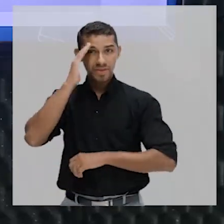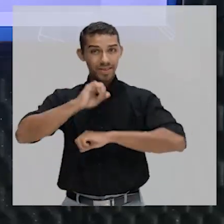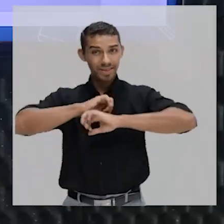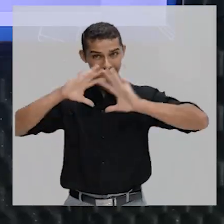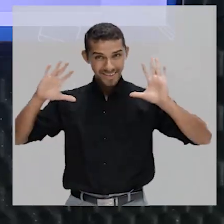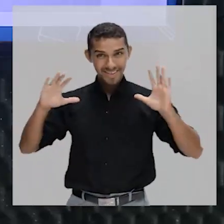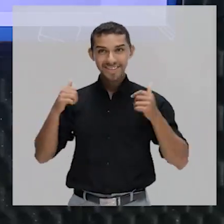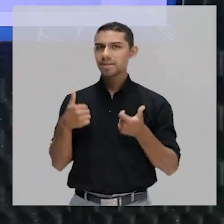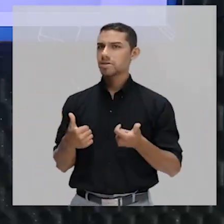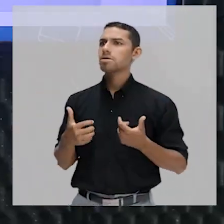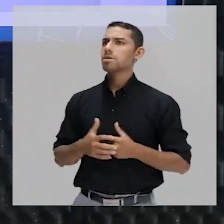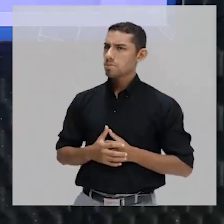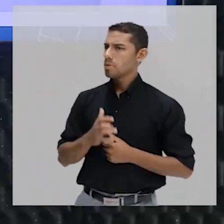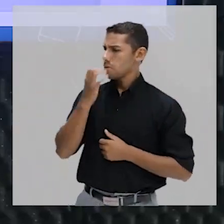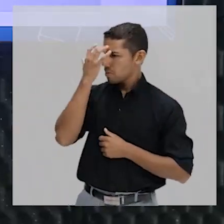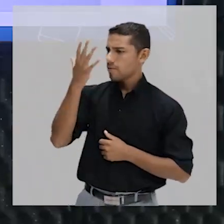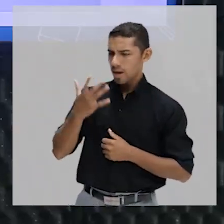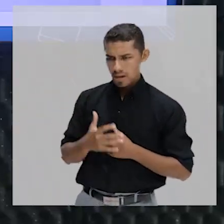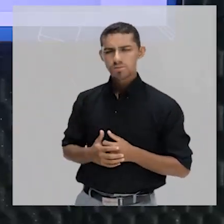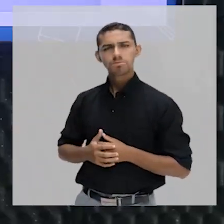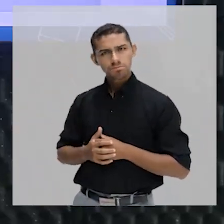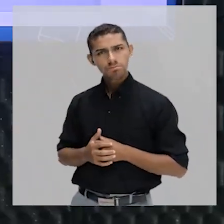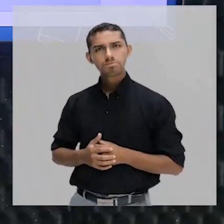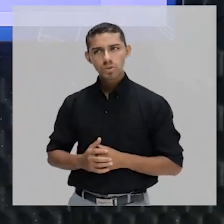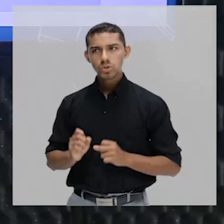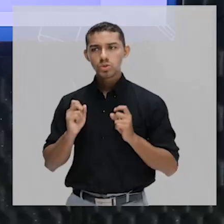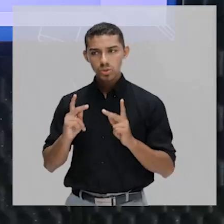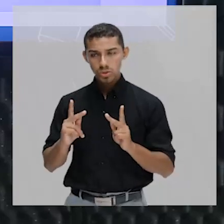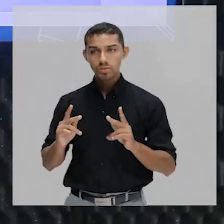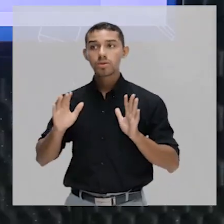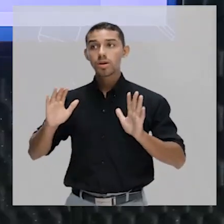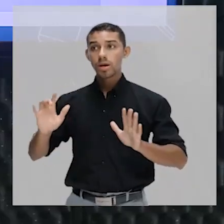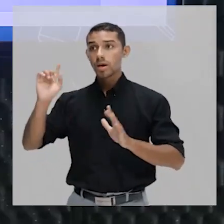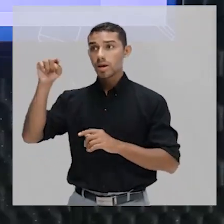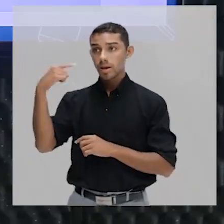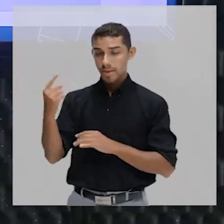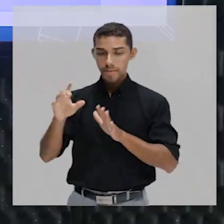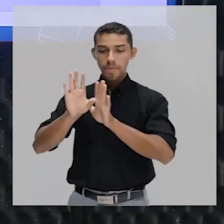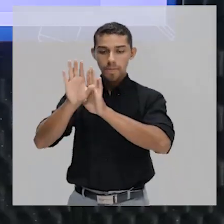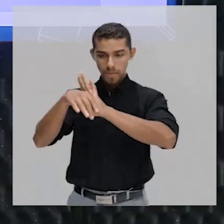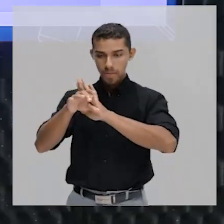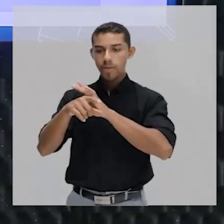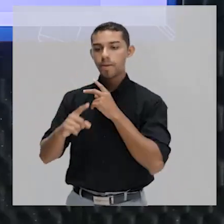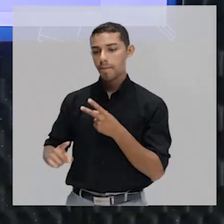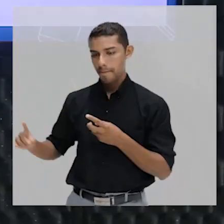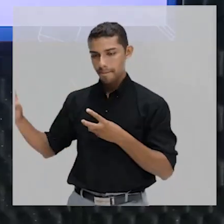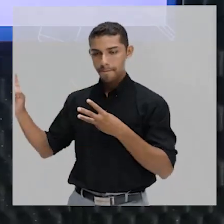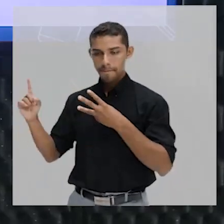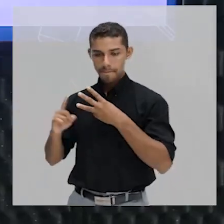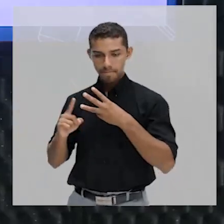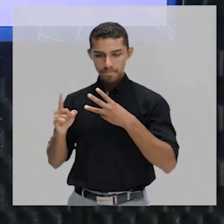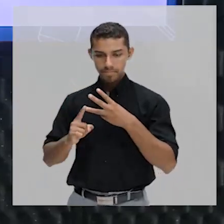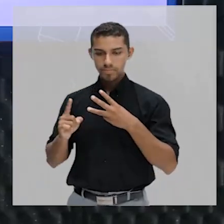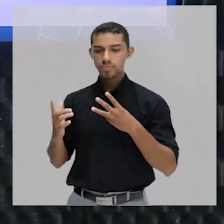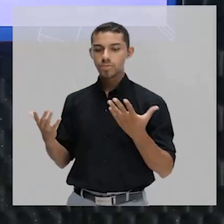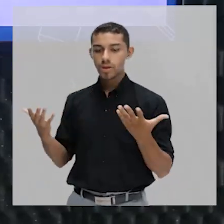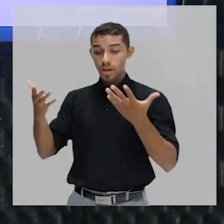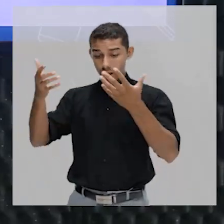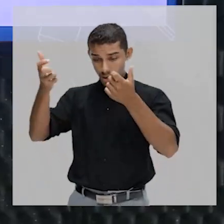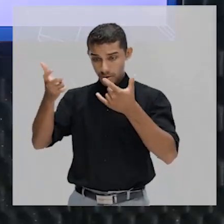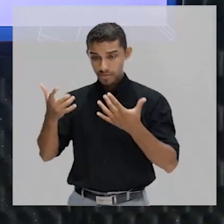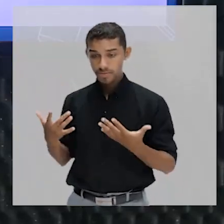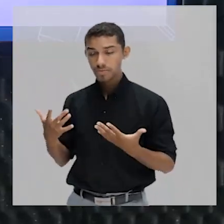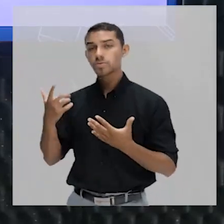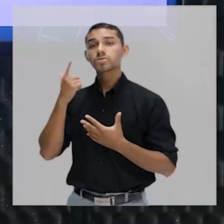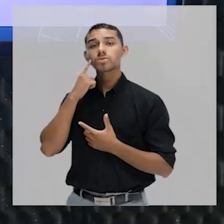Beleza? Cara, Marcos, que fácil. É massa. É massa. Esse próximo conceito também é bem fácil de entender. E